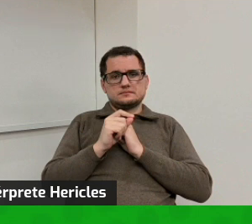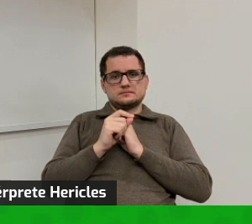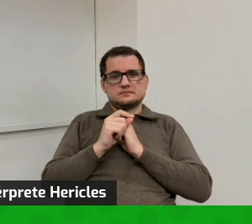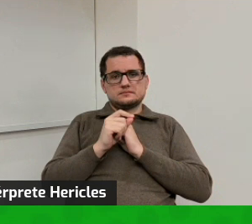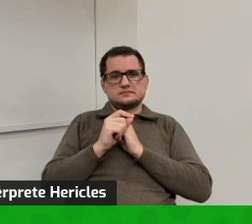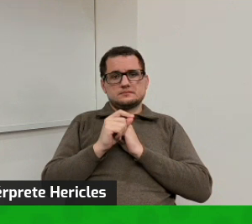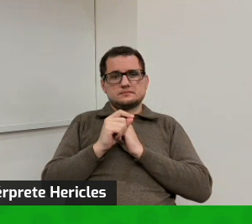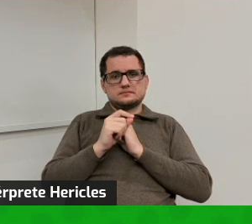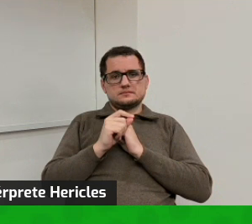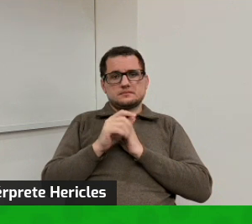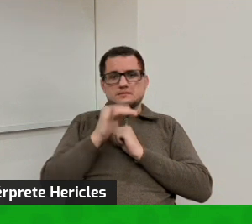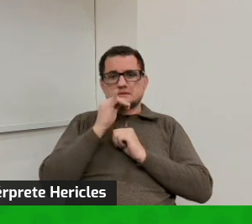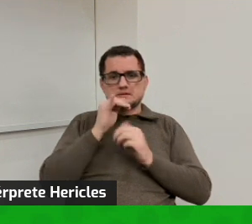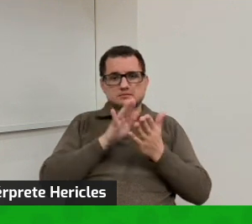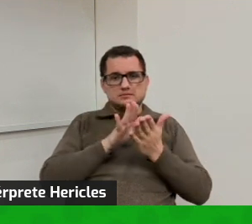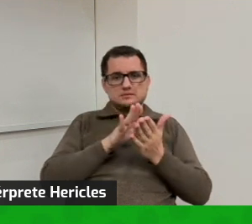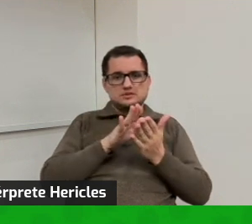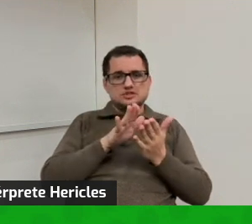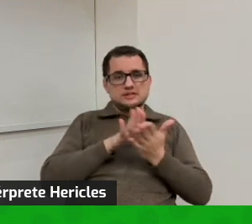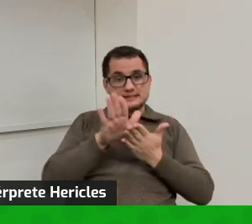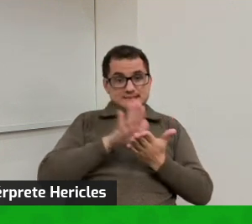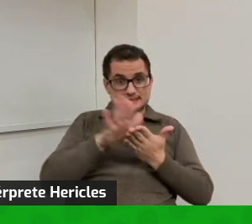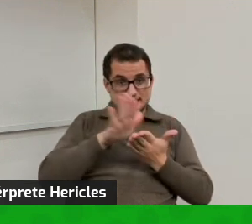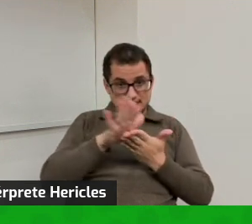de gastos.